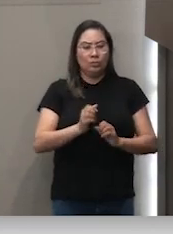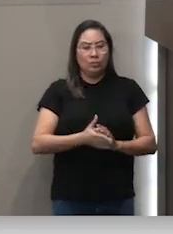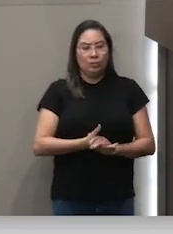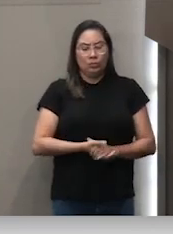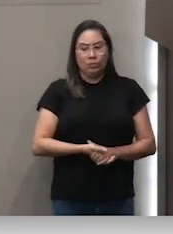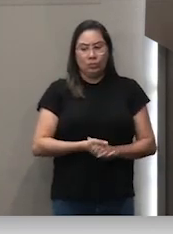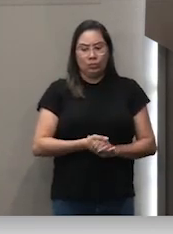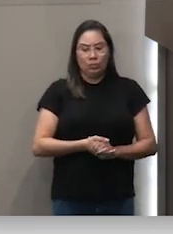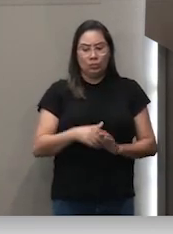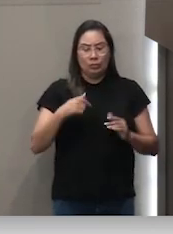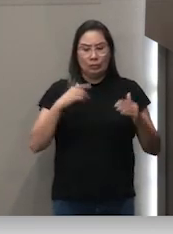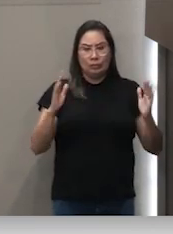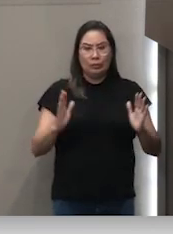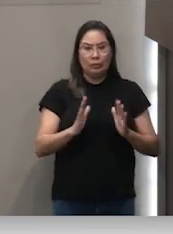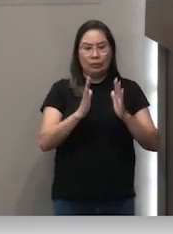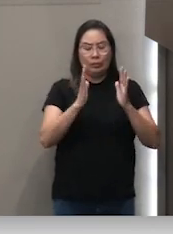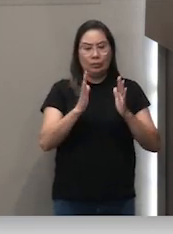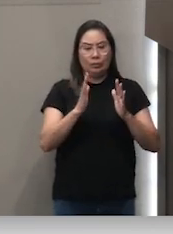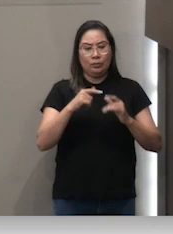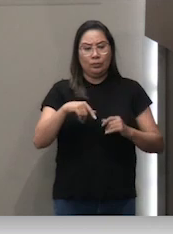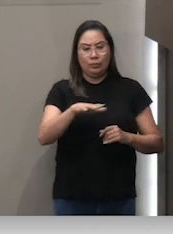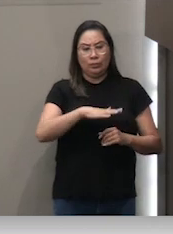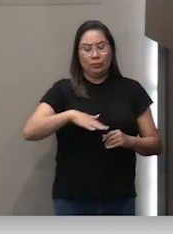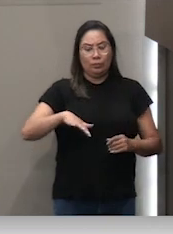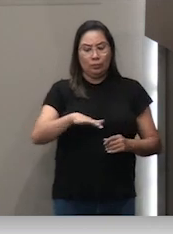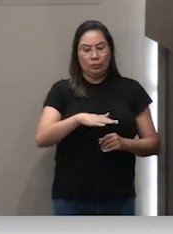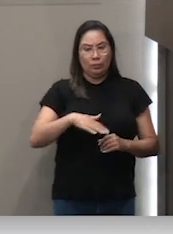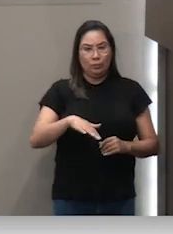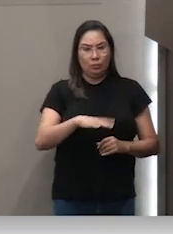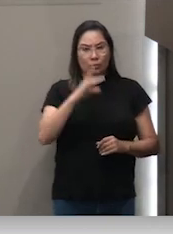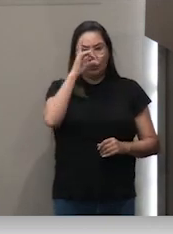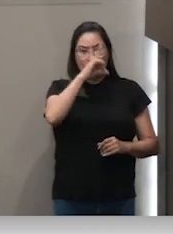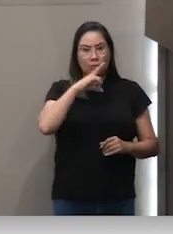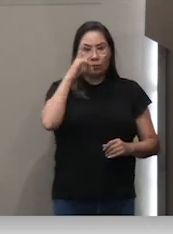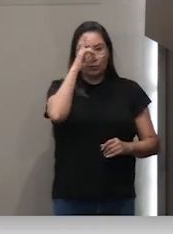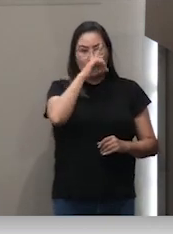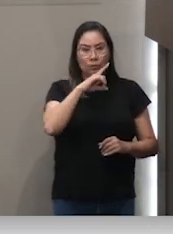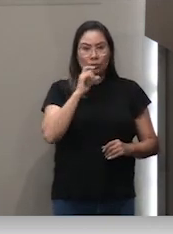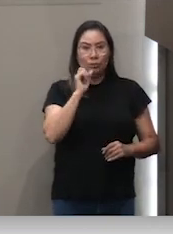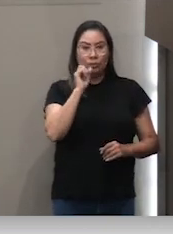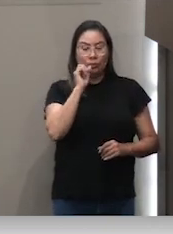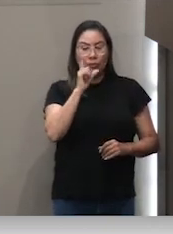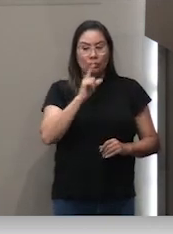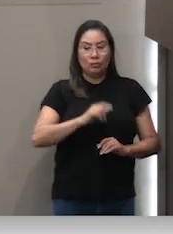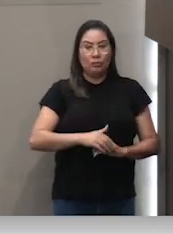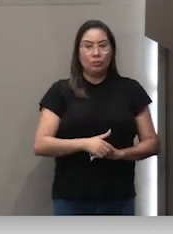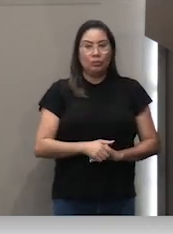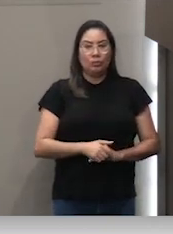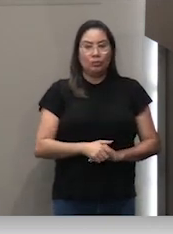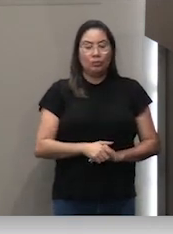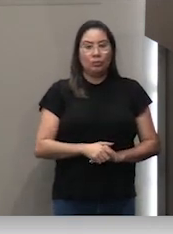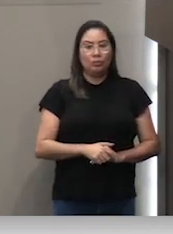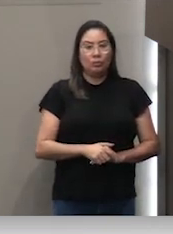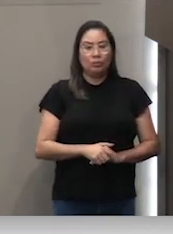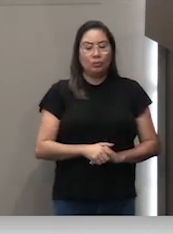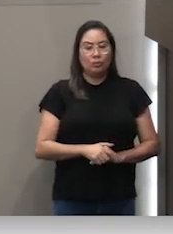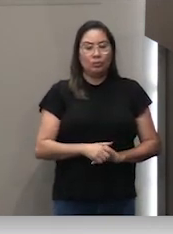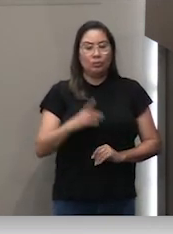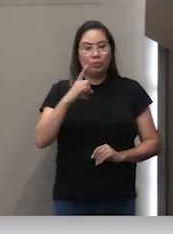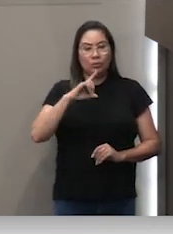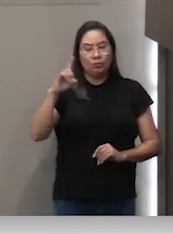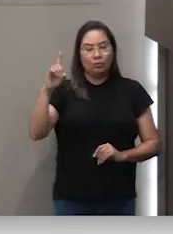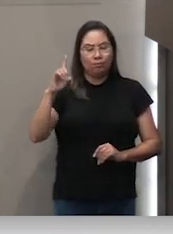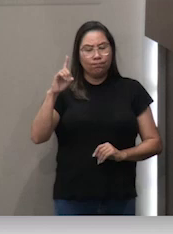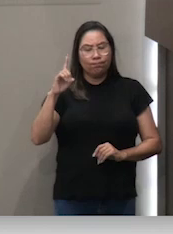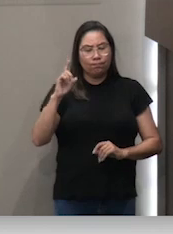me deparei com essa tragédia domingo de manhã. Então, que Deus